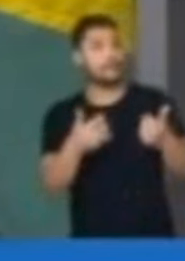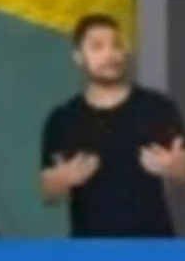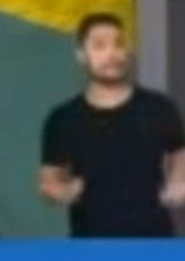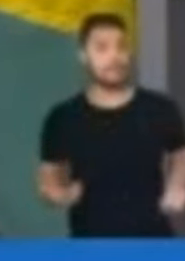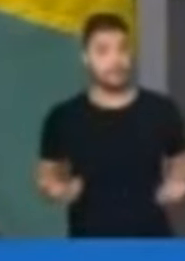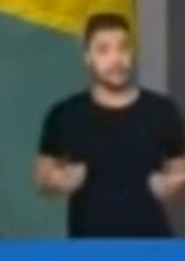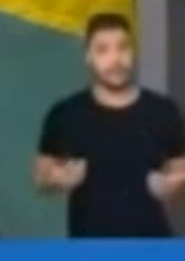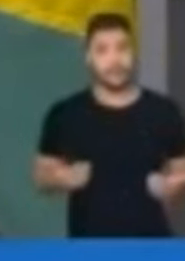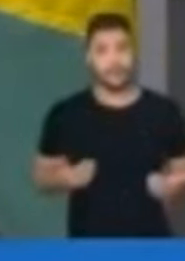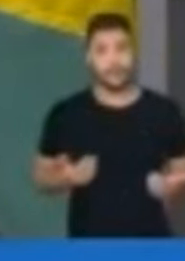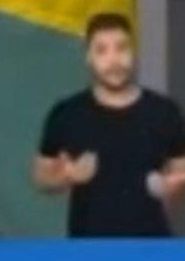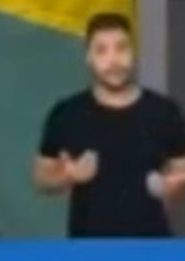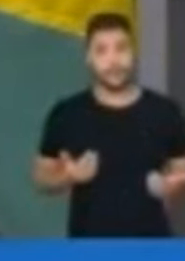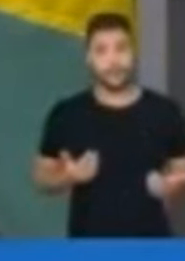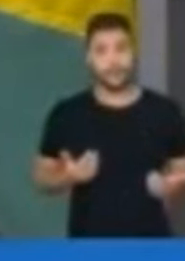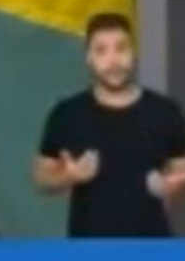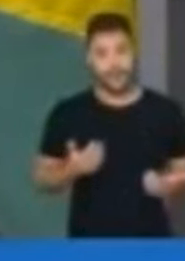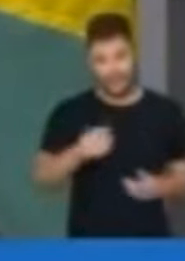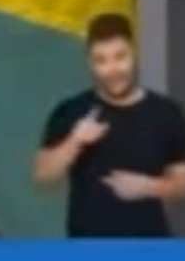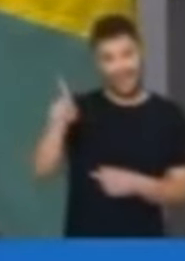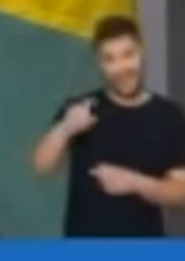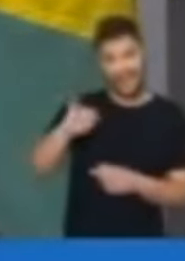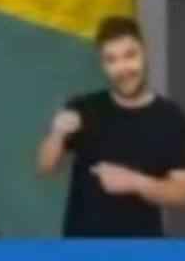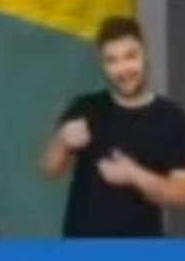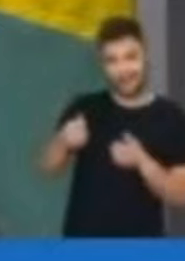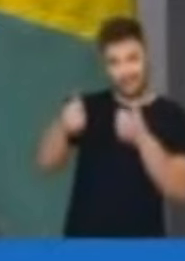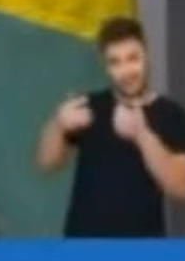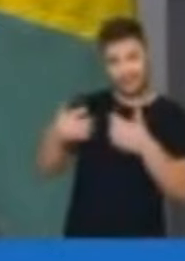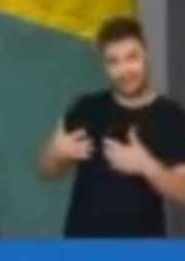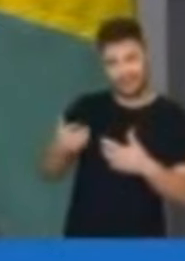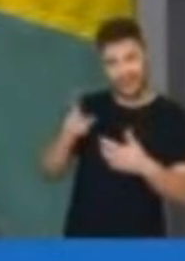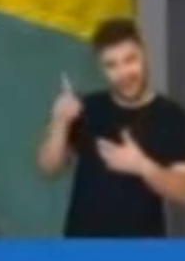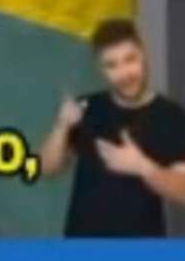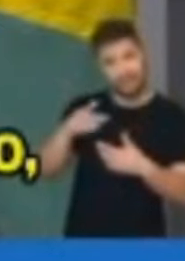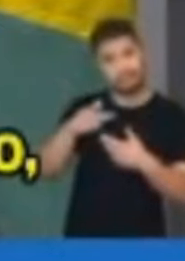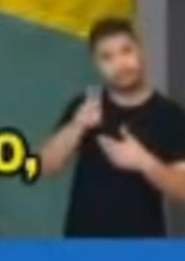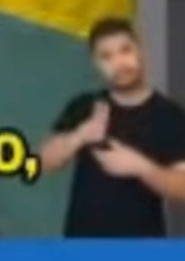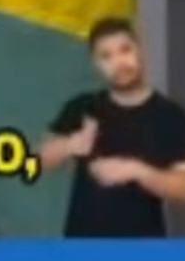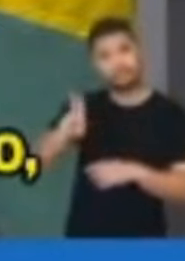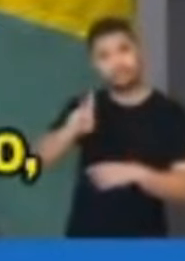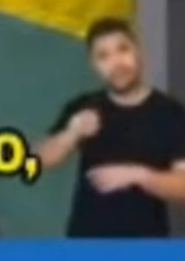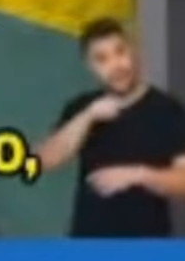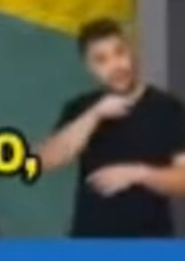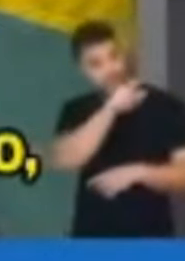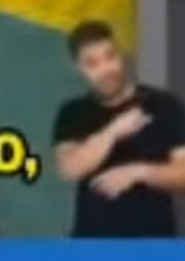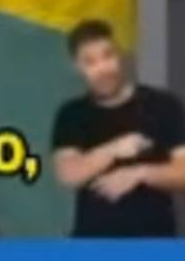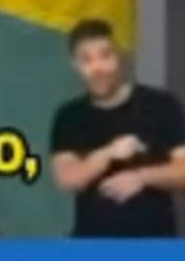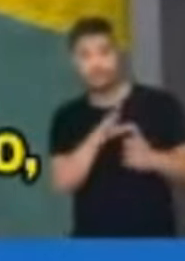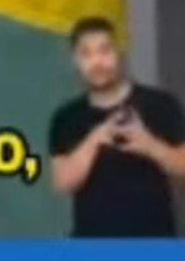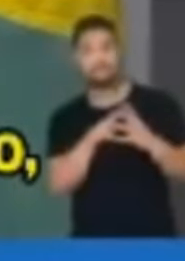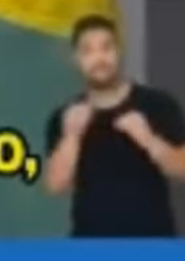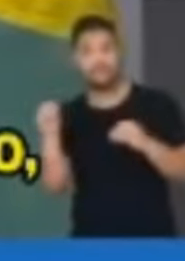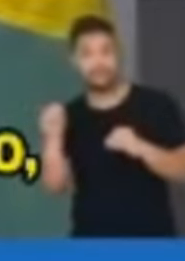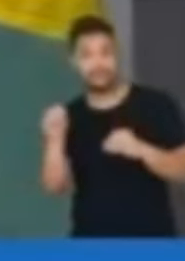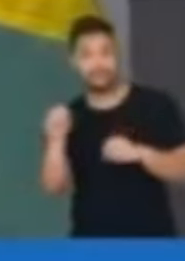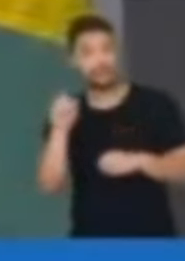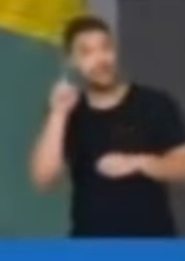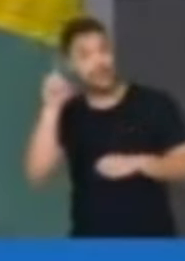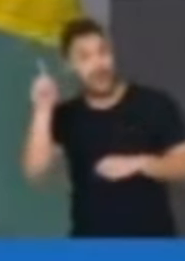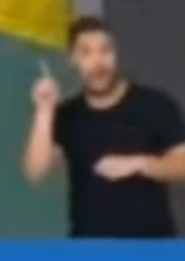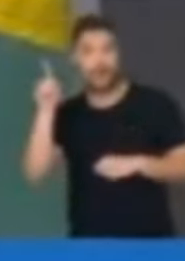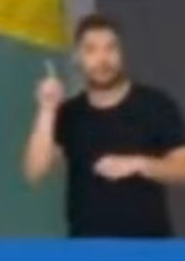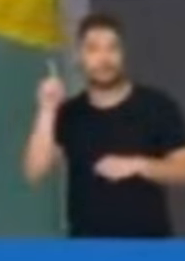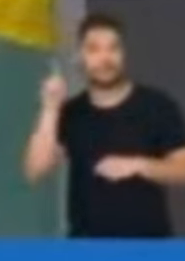né? A frágil argumentação, Gilvan, que foi utilizada, seria que ele teria fugido para os Estados Unidos junto com Jair